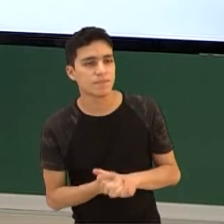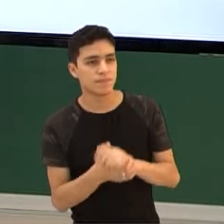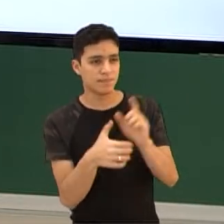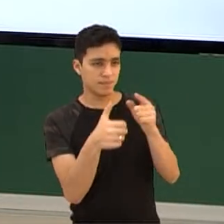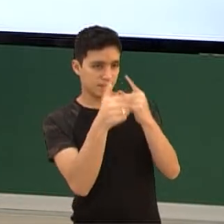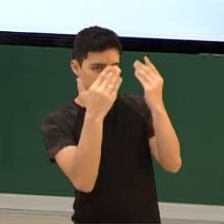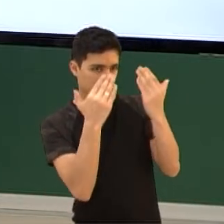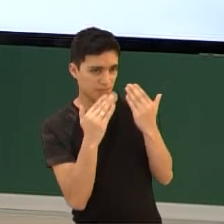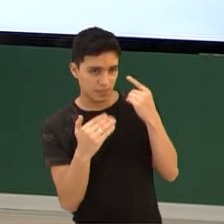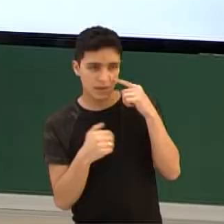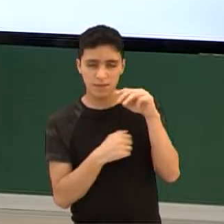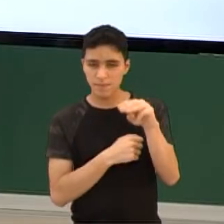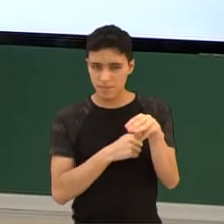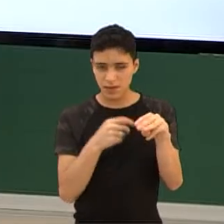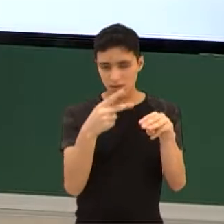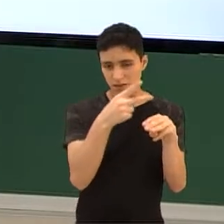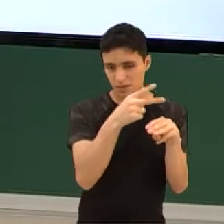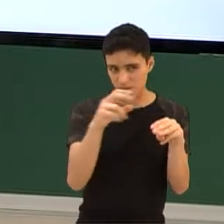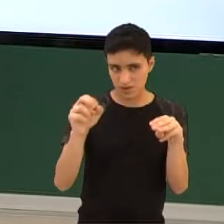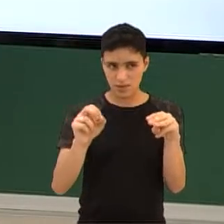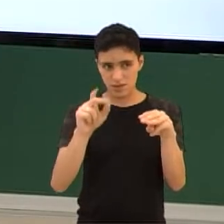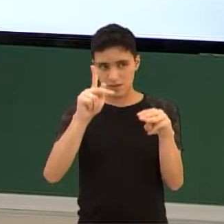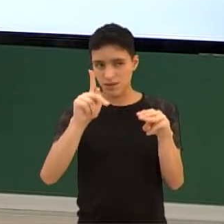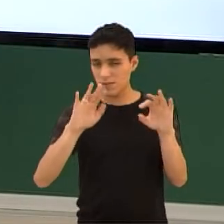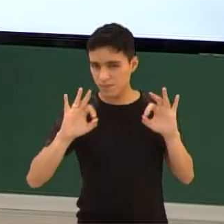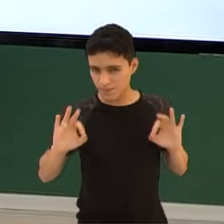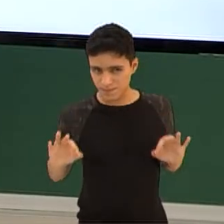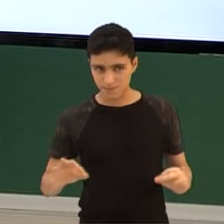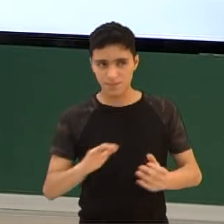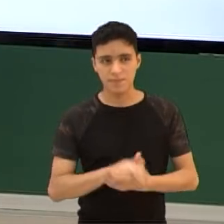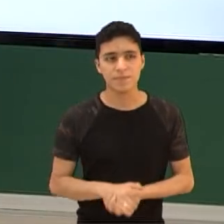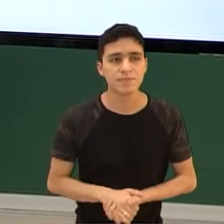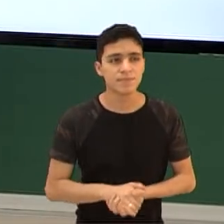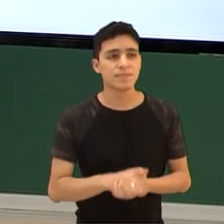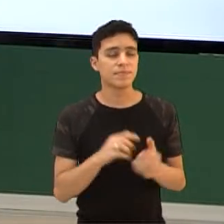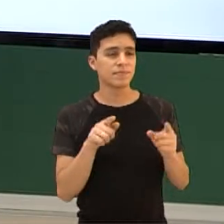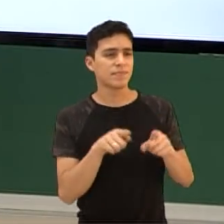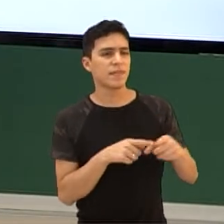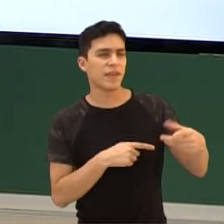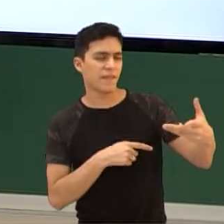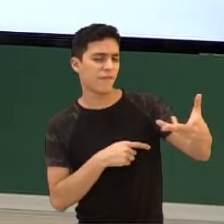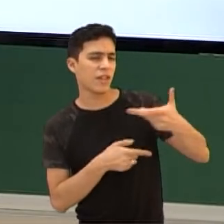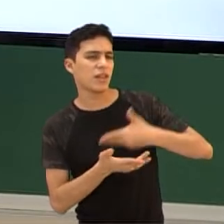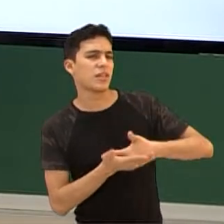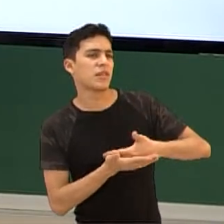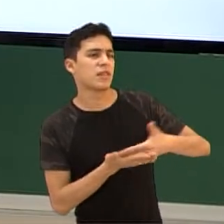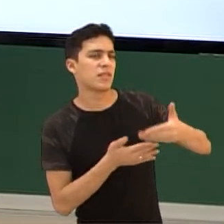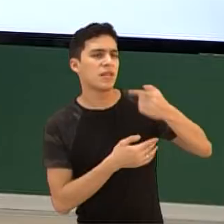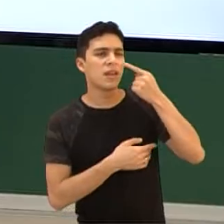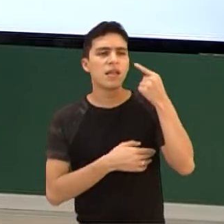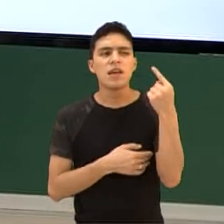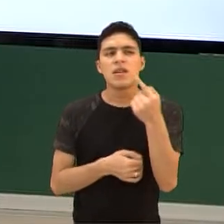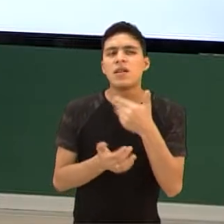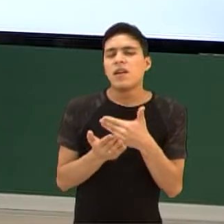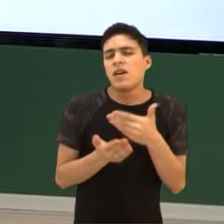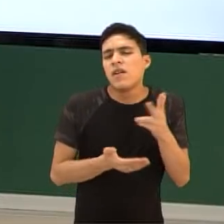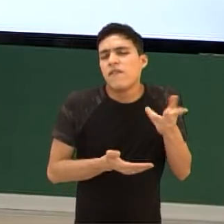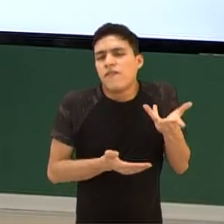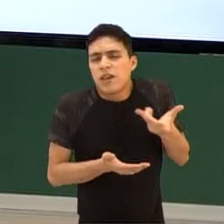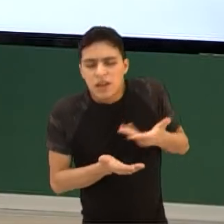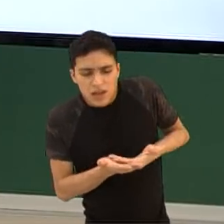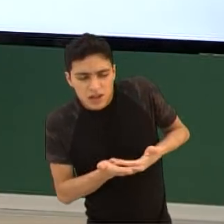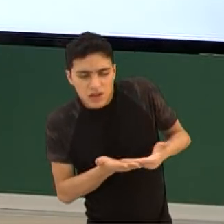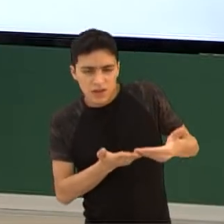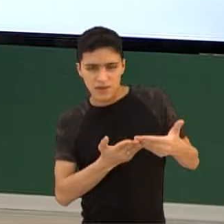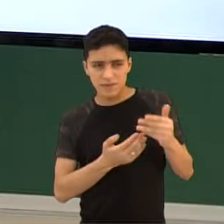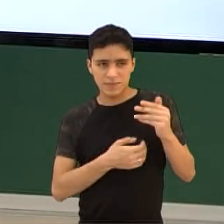seguinte, ele deu a massa, 200 kg, tá de boa, certinho. Ele deu a velocidade inicial. Essa velocidade inicial é